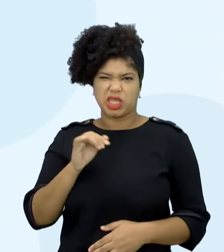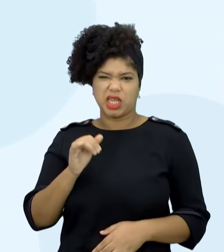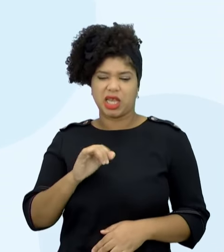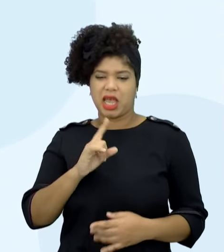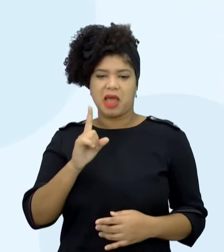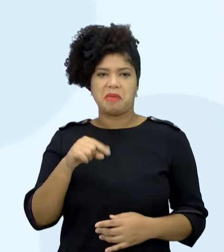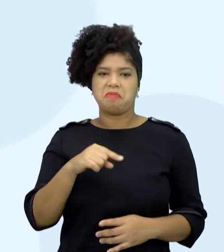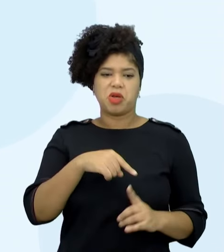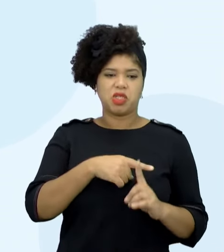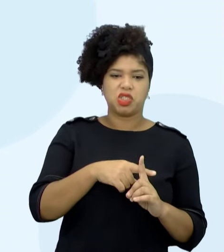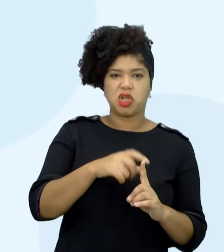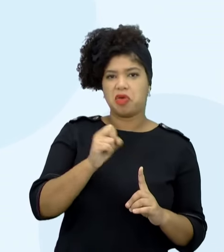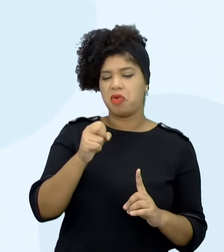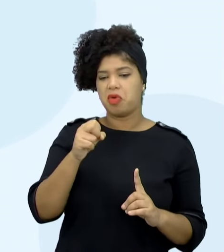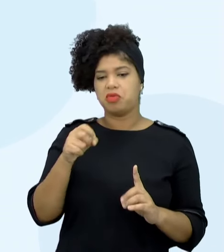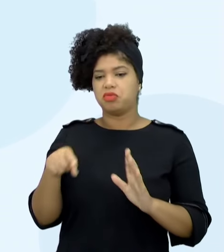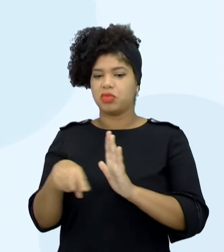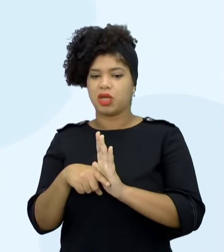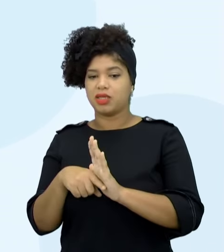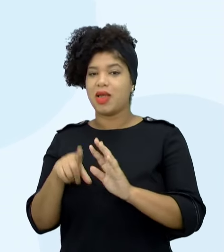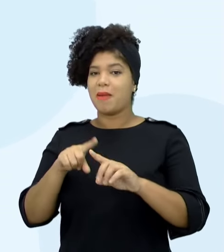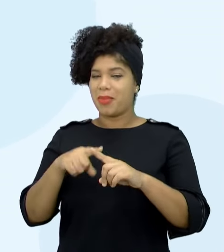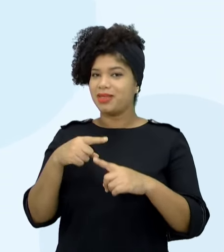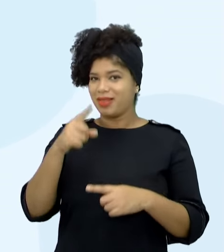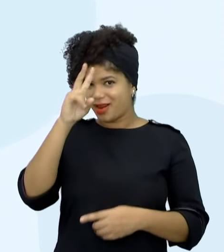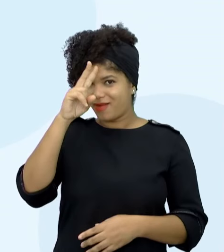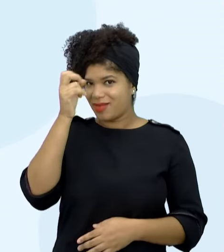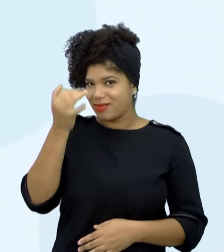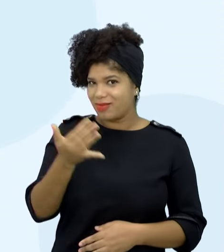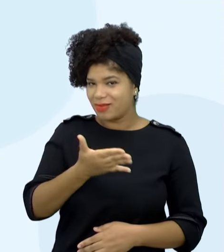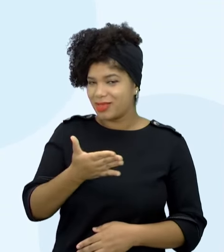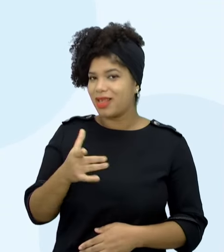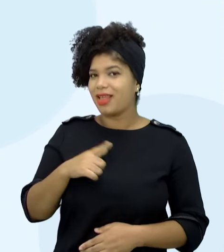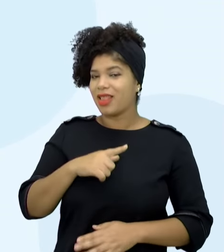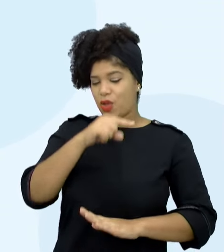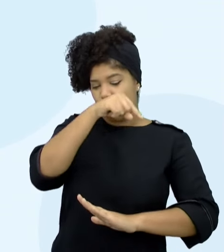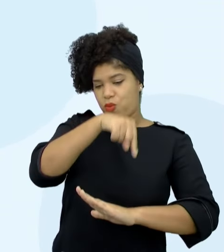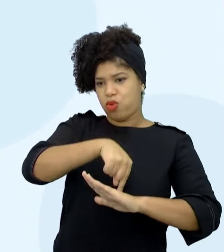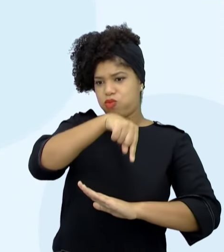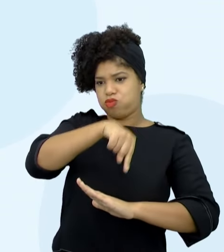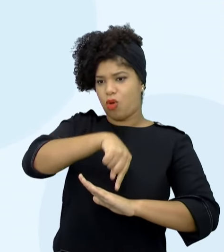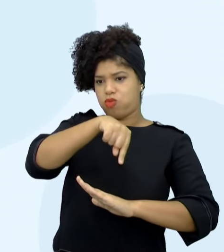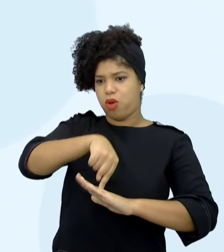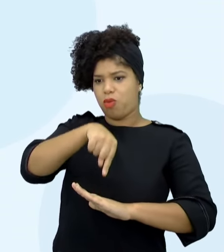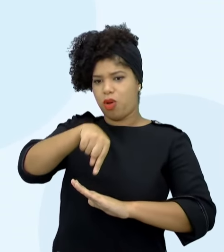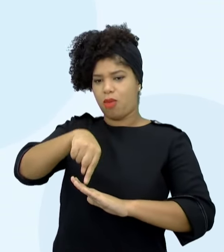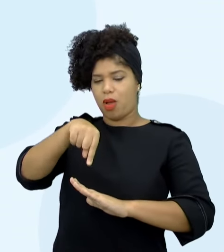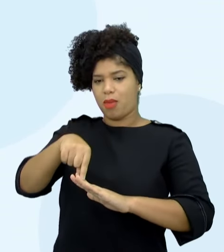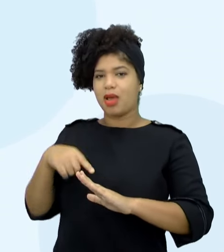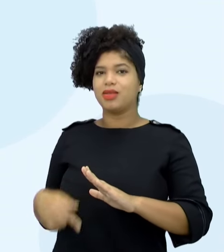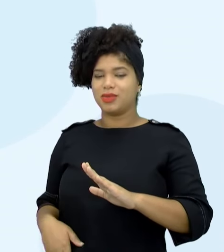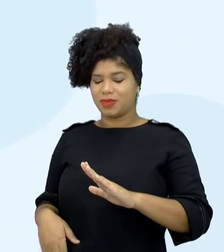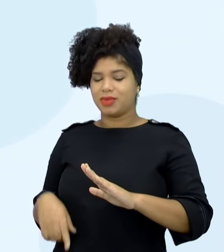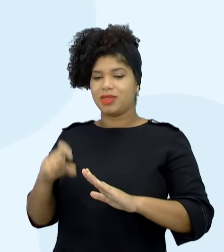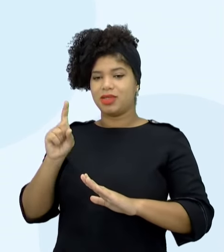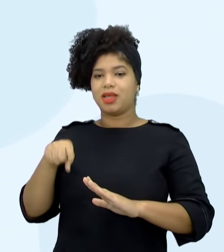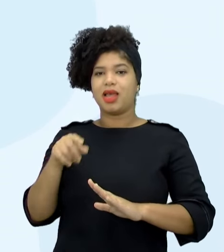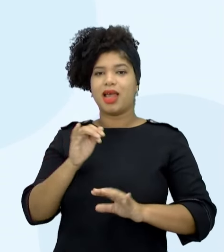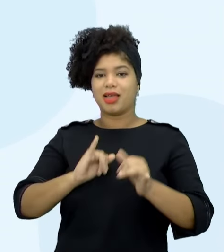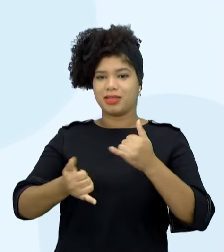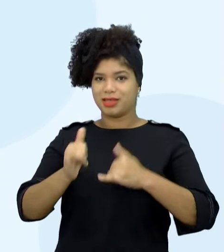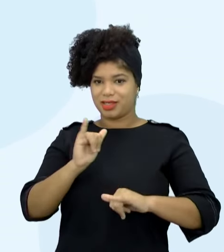positivo ou negativo. Há um deslocamento, que nem eu te falei, a geração de uma corrente elétrica. Essa corrente elétrica,